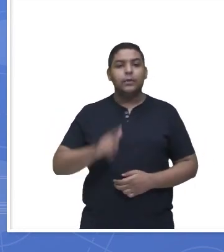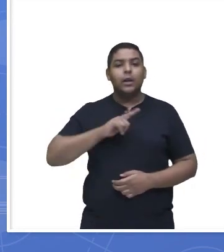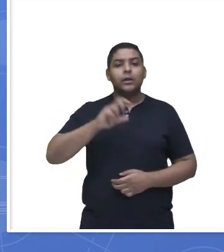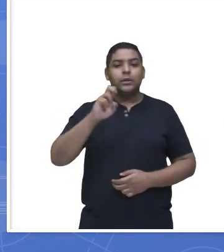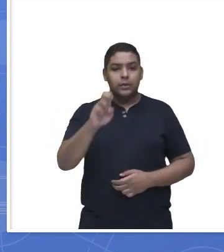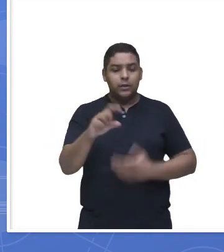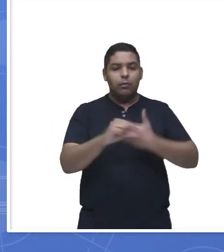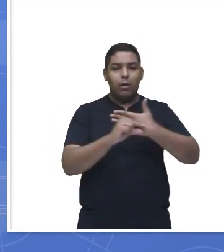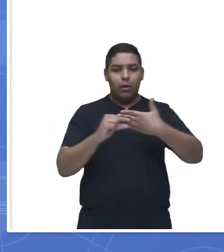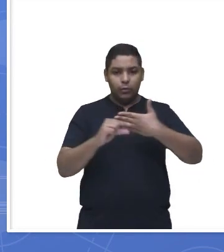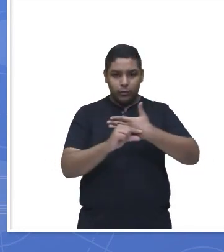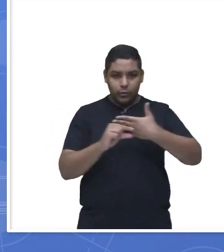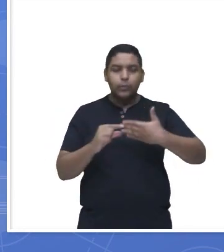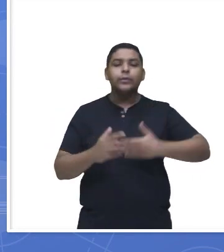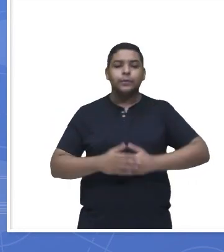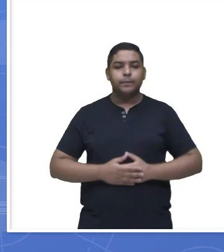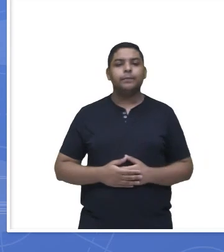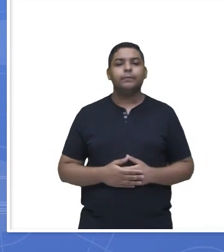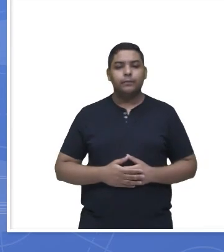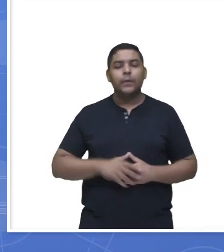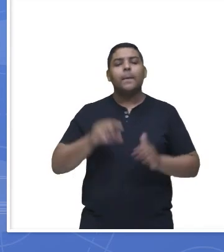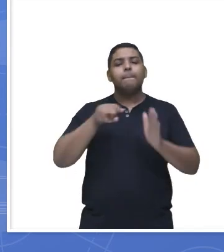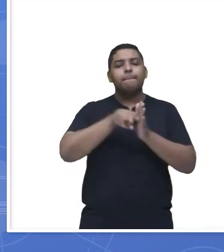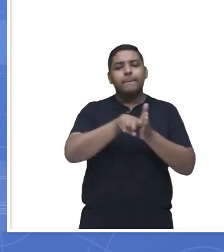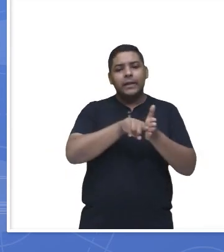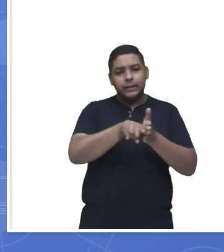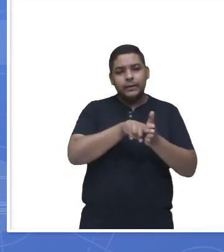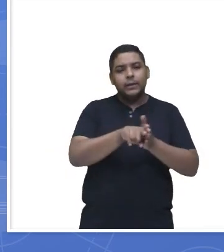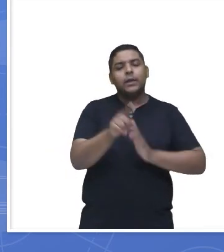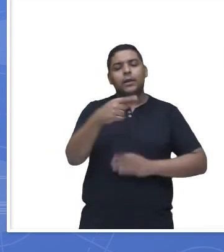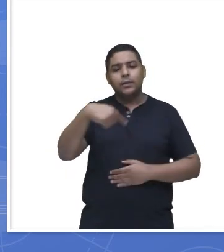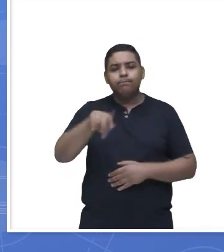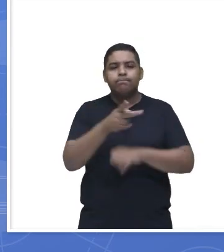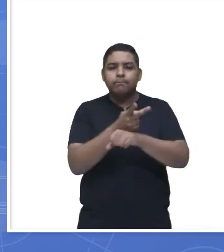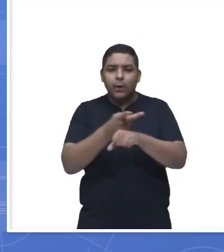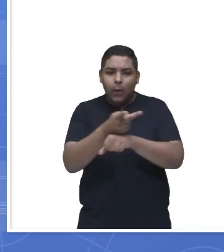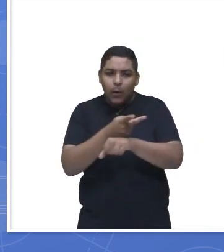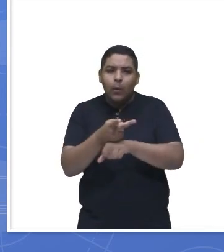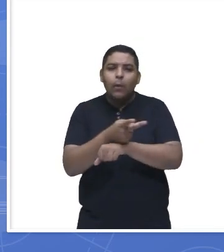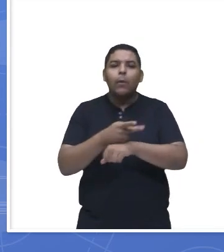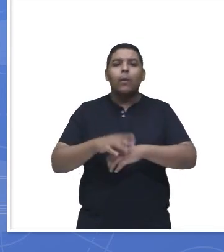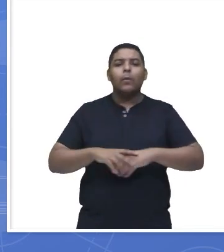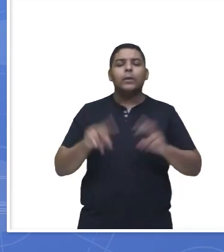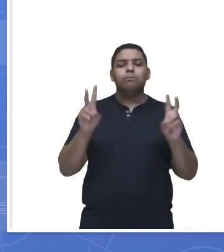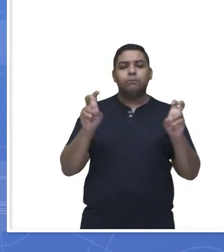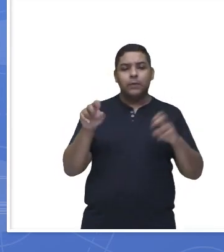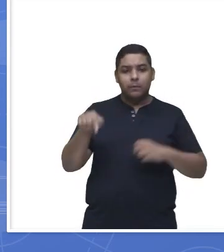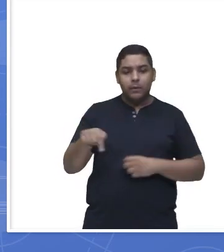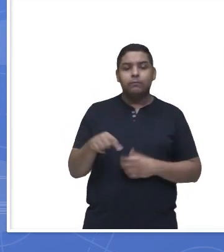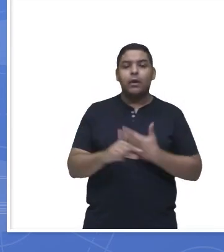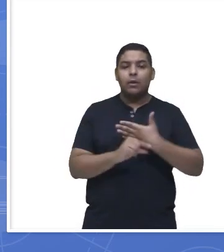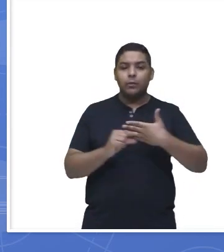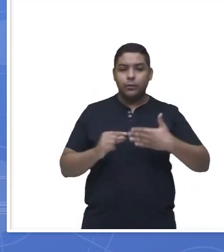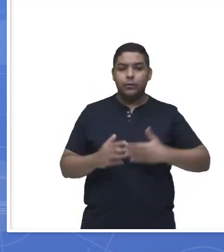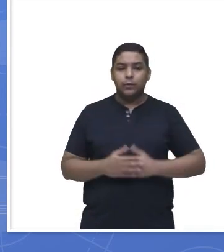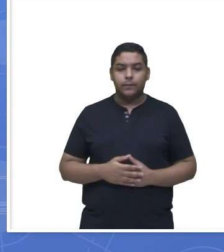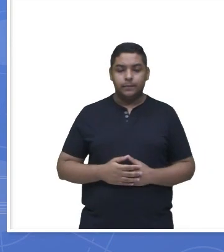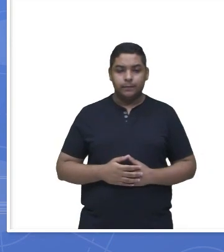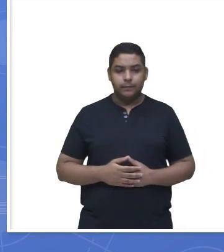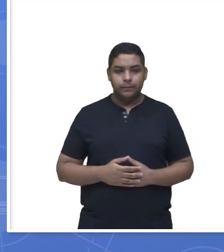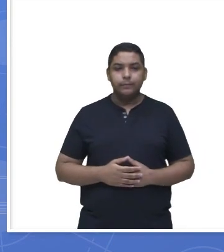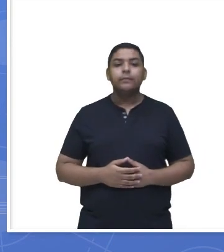apresentados, vale aí que você pesquise, que você busque um pouco mais sobre eles. Mas vamos ver também aqui como nossos alunos